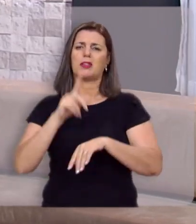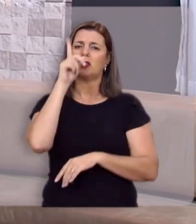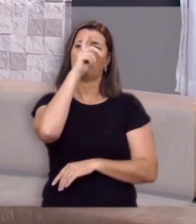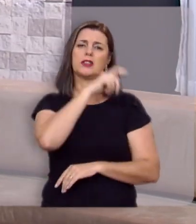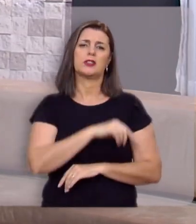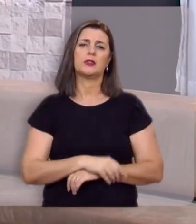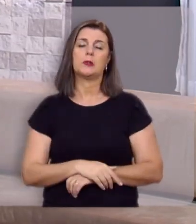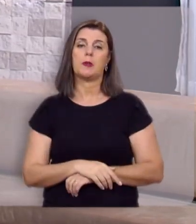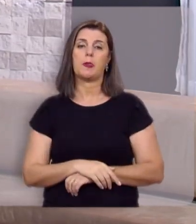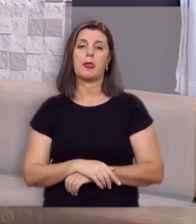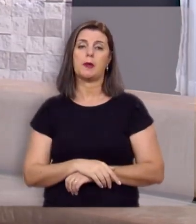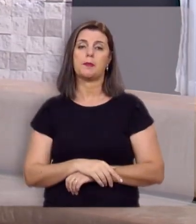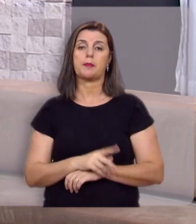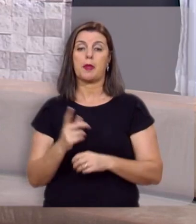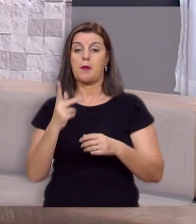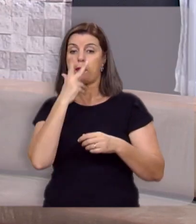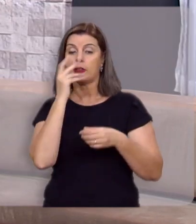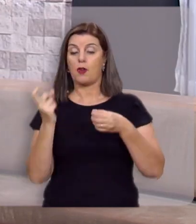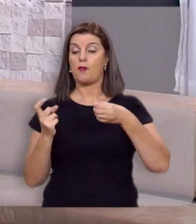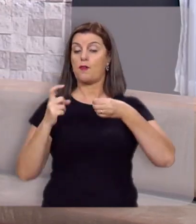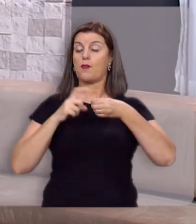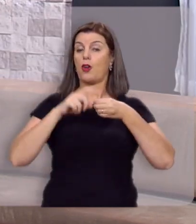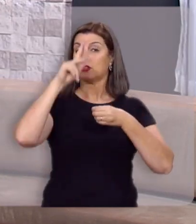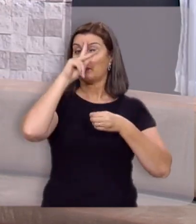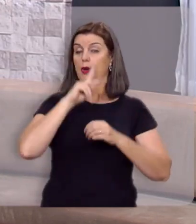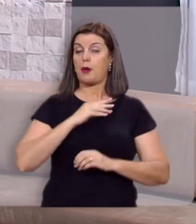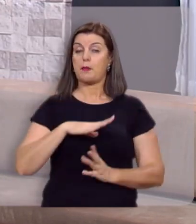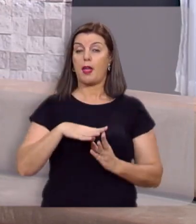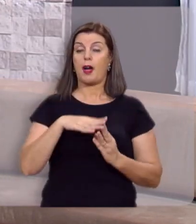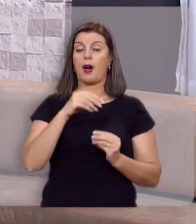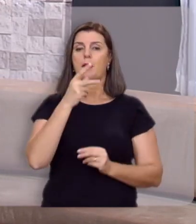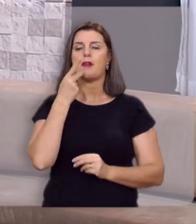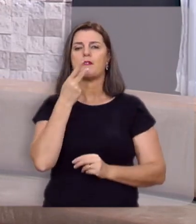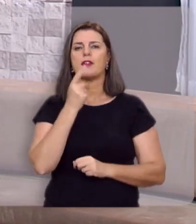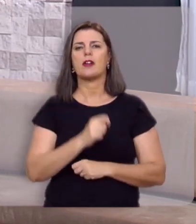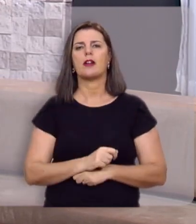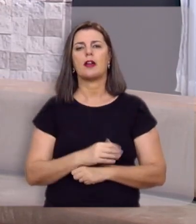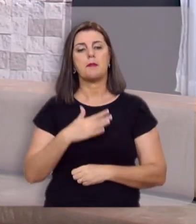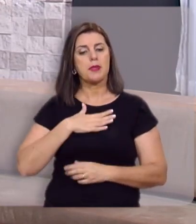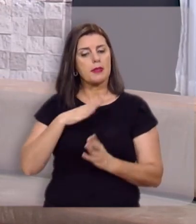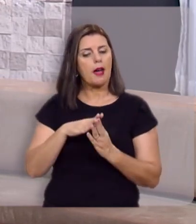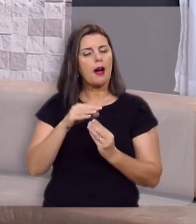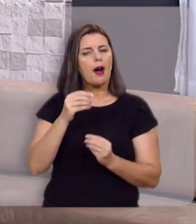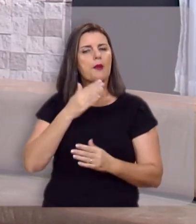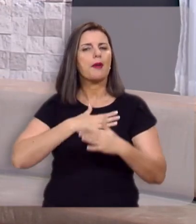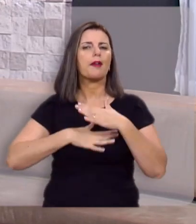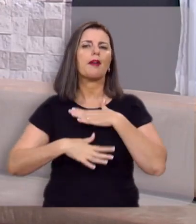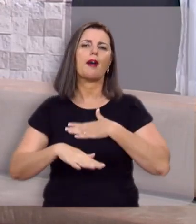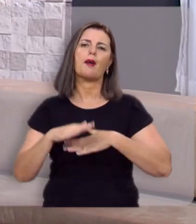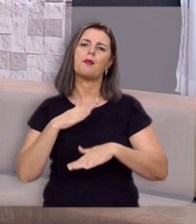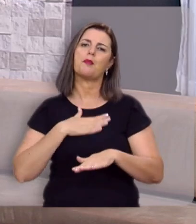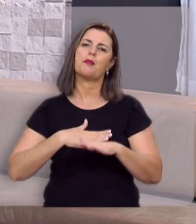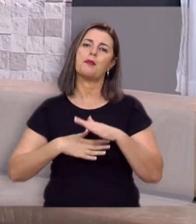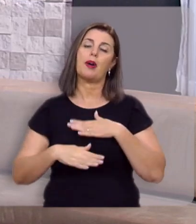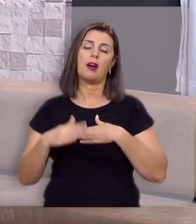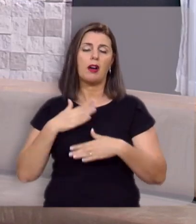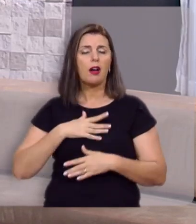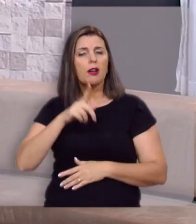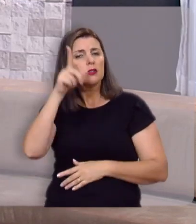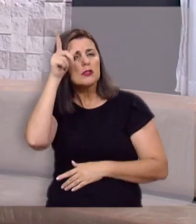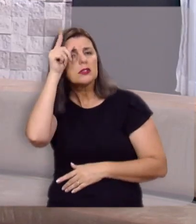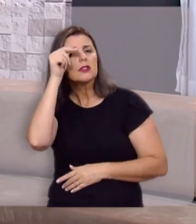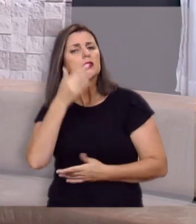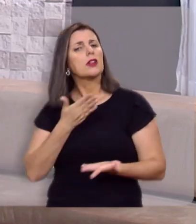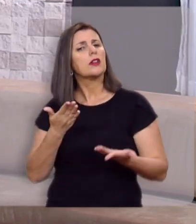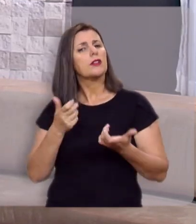mesmo. Ele se volta para a sua própria alma e diz, minha alma, fica calma,